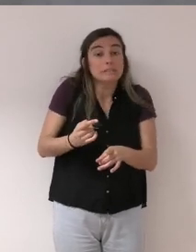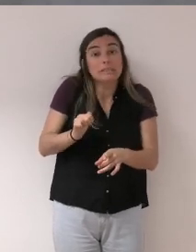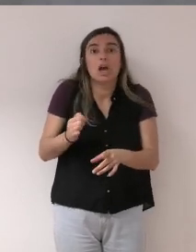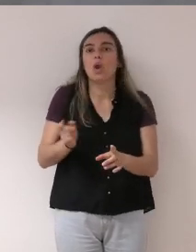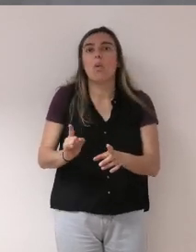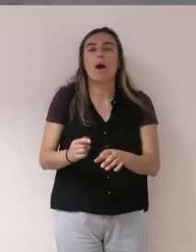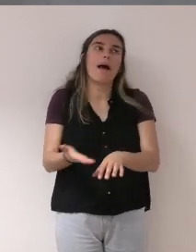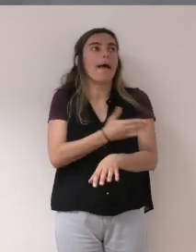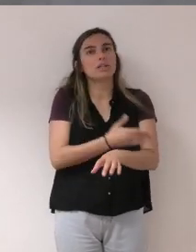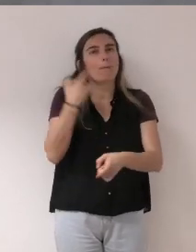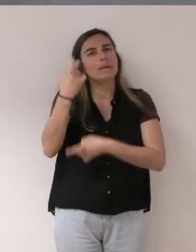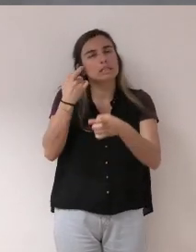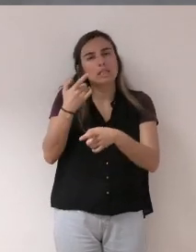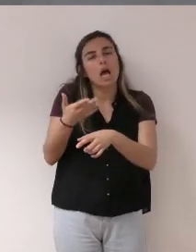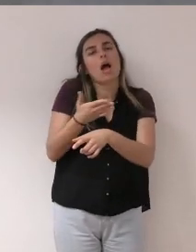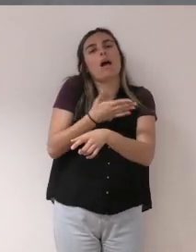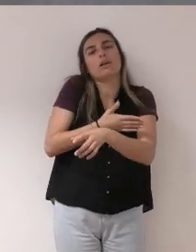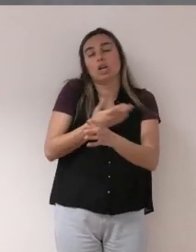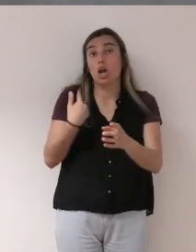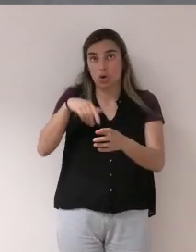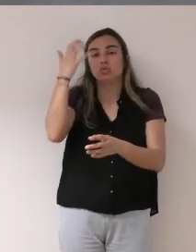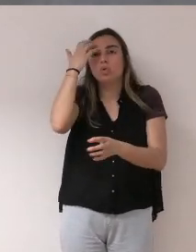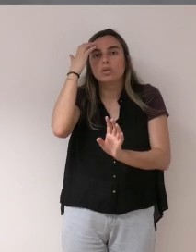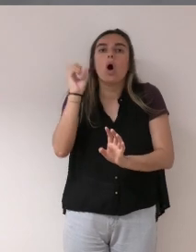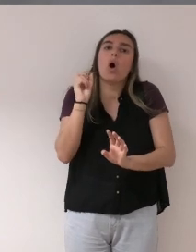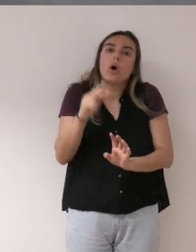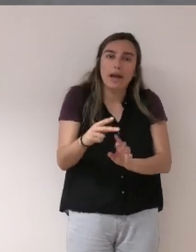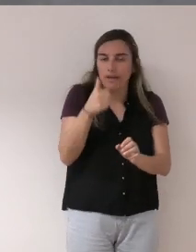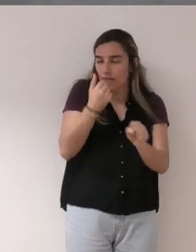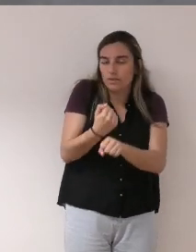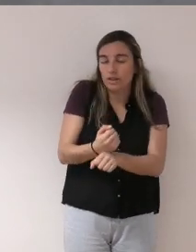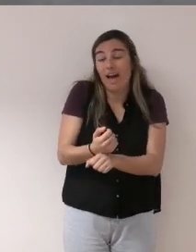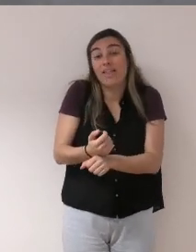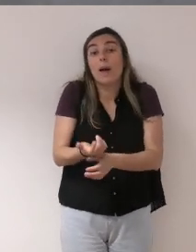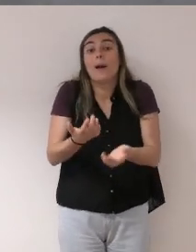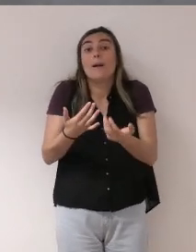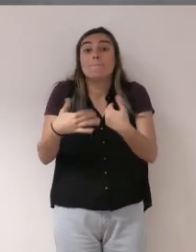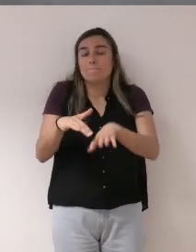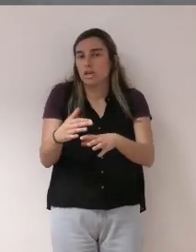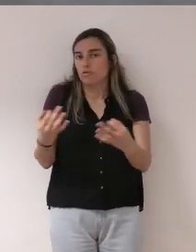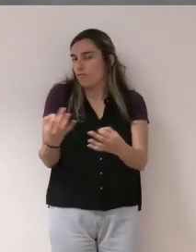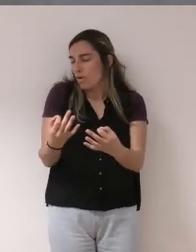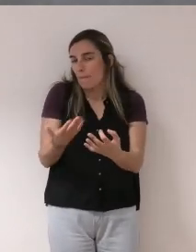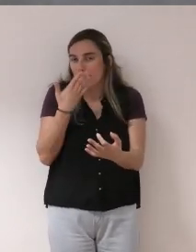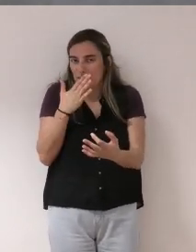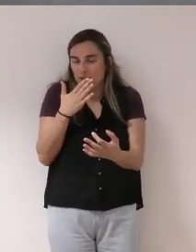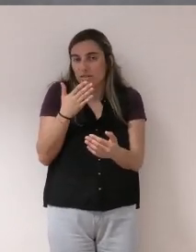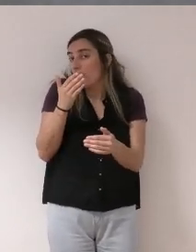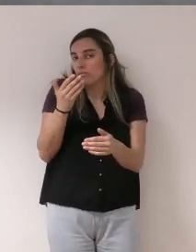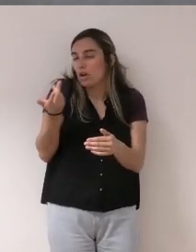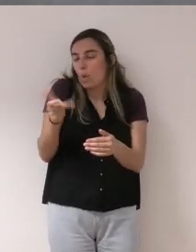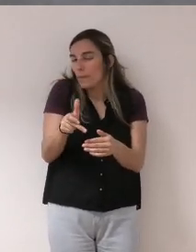uma predeterminação, por muito consciente que seja a atividade, a partir em dado momento é um pouco como,